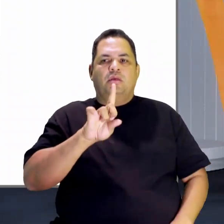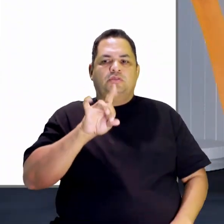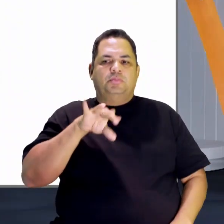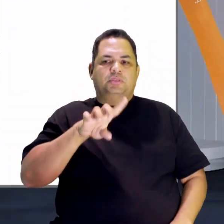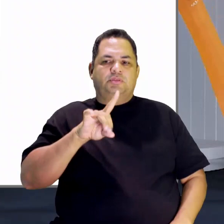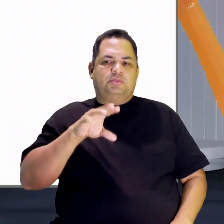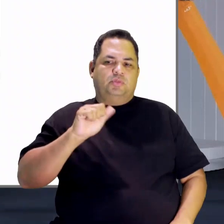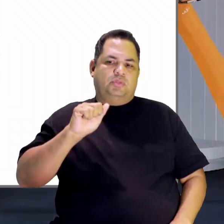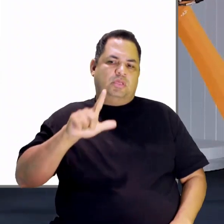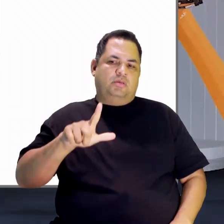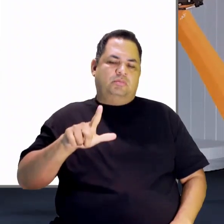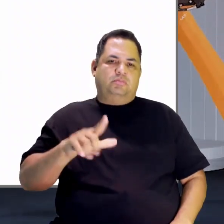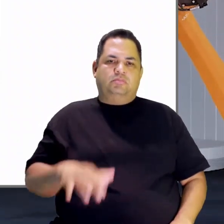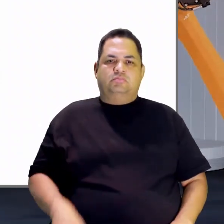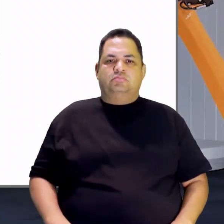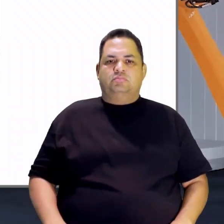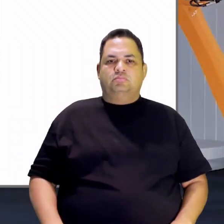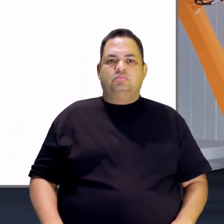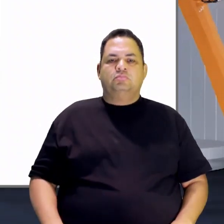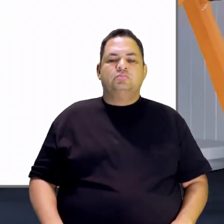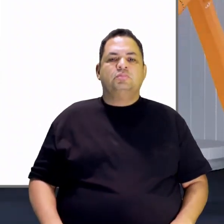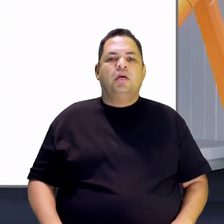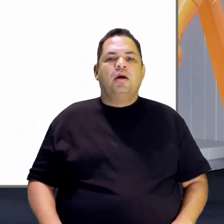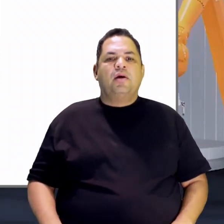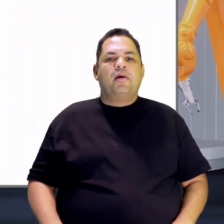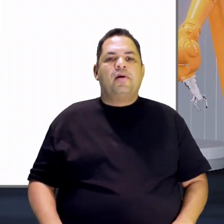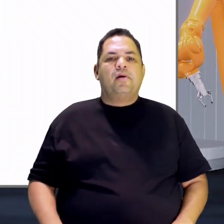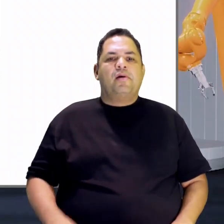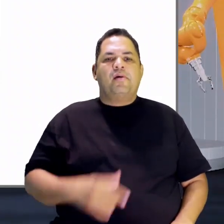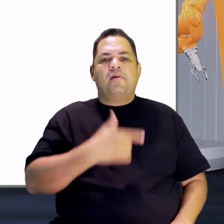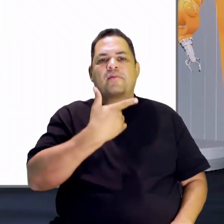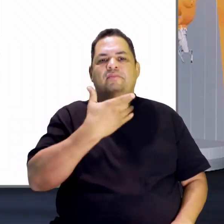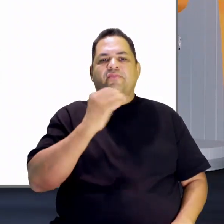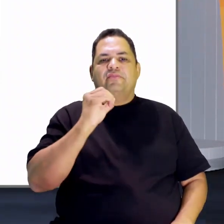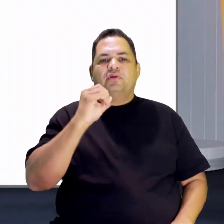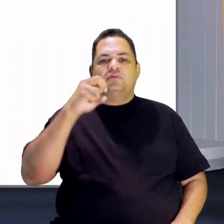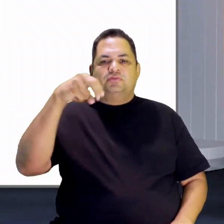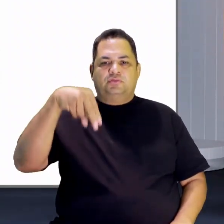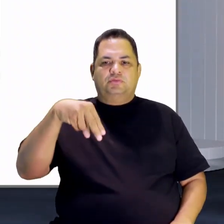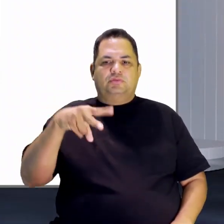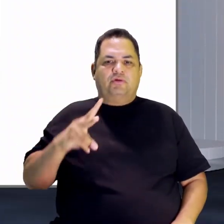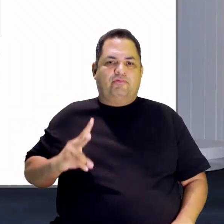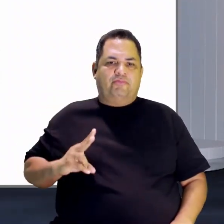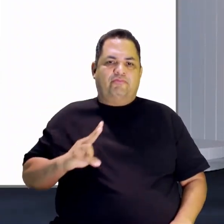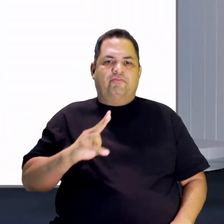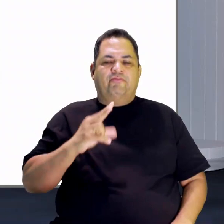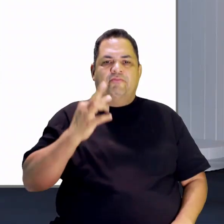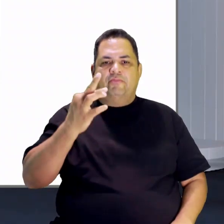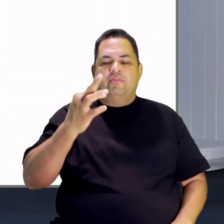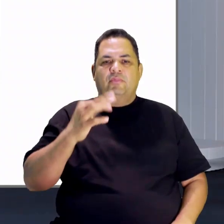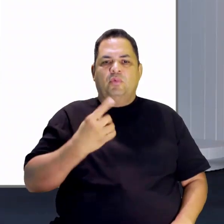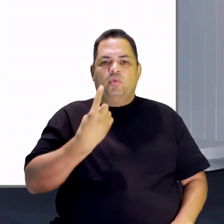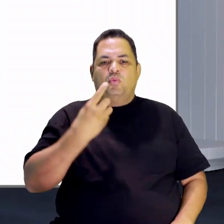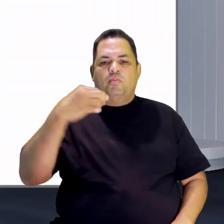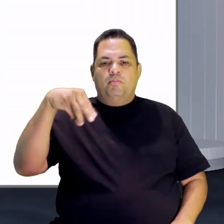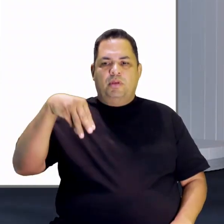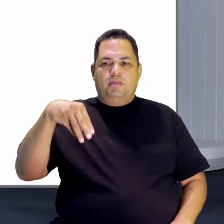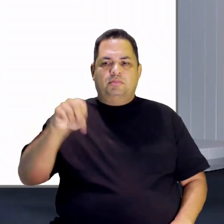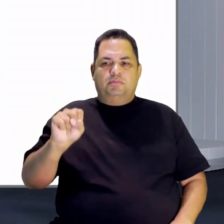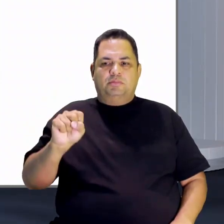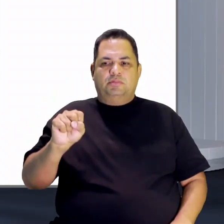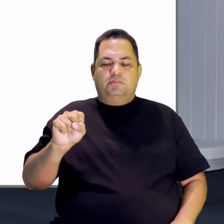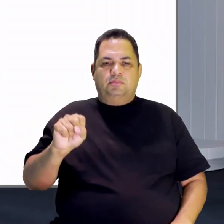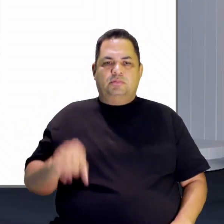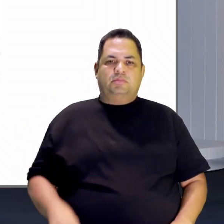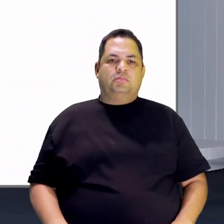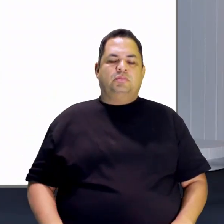adimensional, tá bom? Os outros são dimensionais, 20 newton, força, 1 metro por segundo, como está no